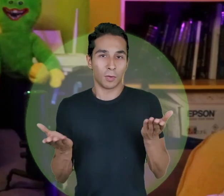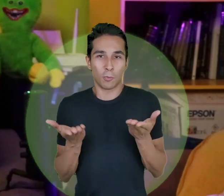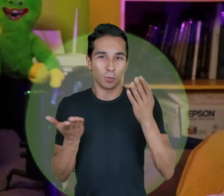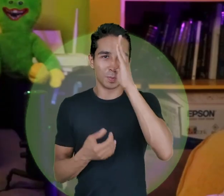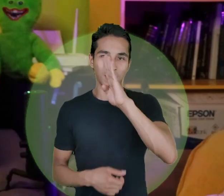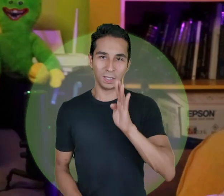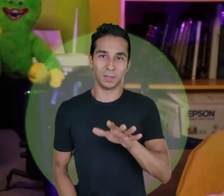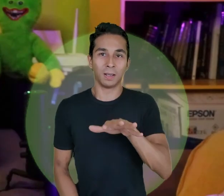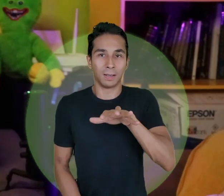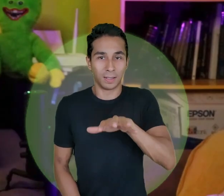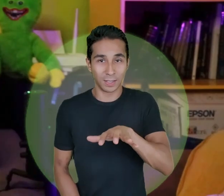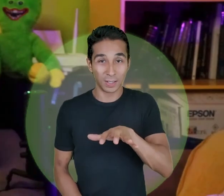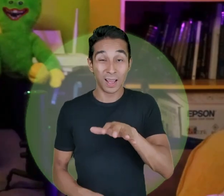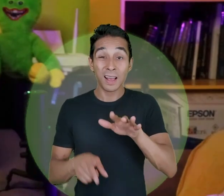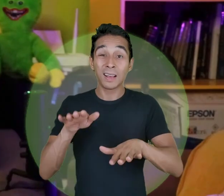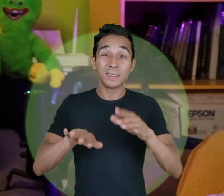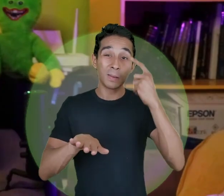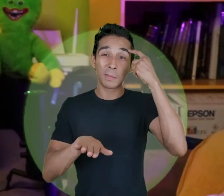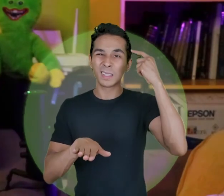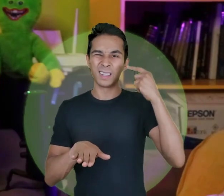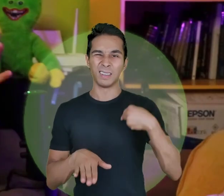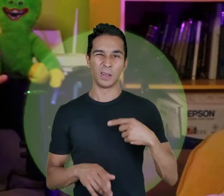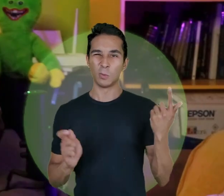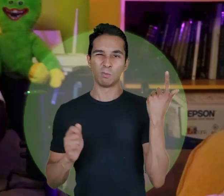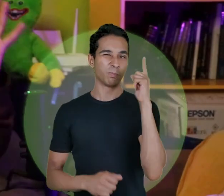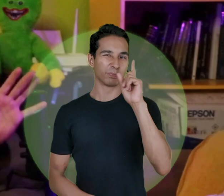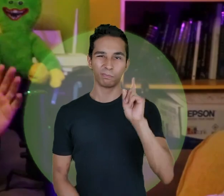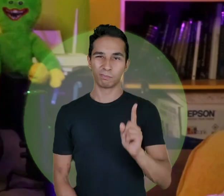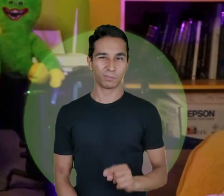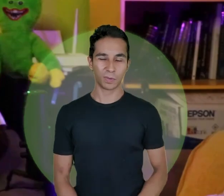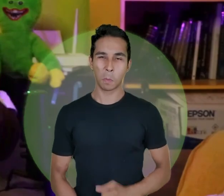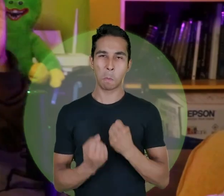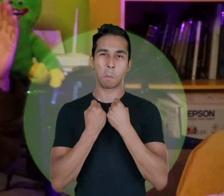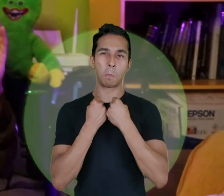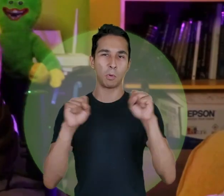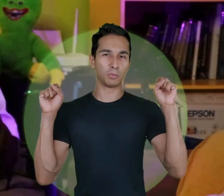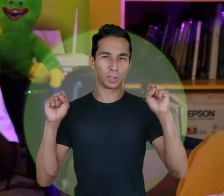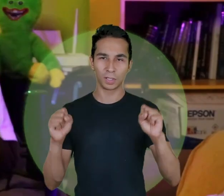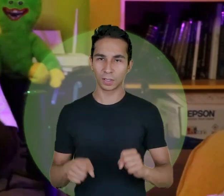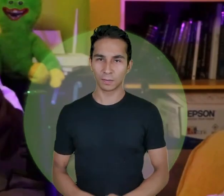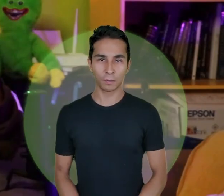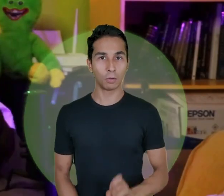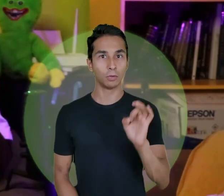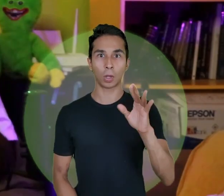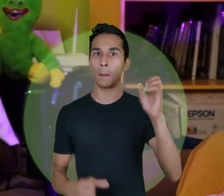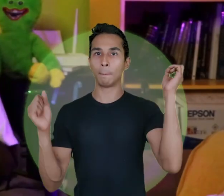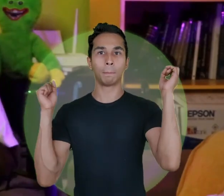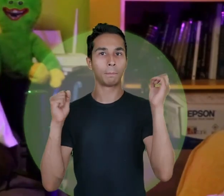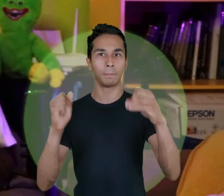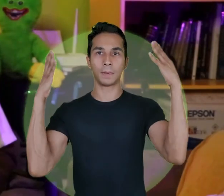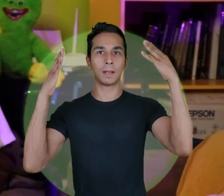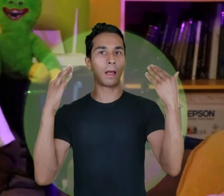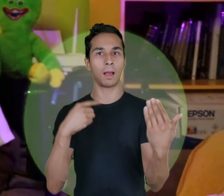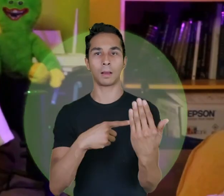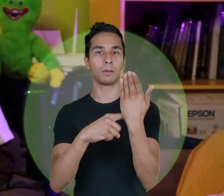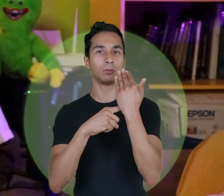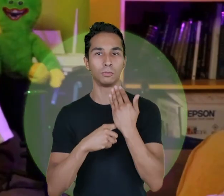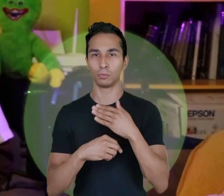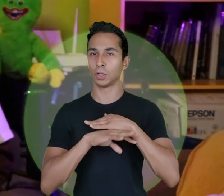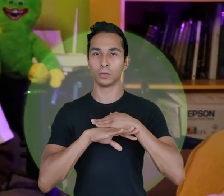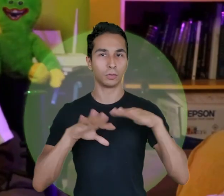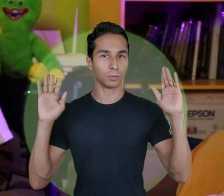gente acredita que não é possível, ou se for possível vai ser de uma hora para outra, vai ser por um milagre, né? De repente a minha música vai estourar